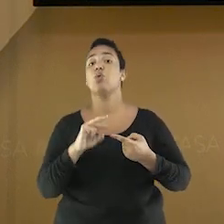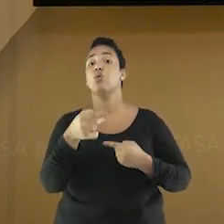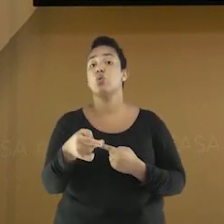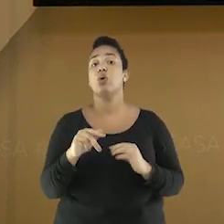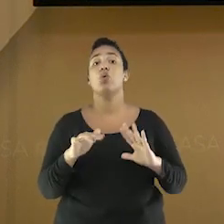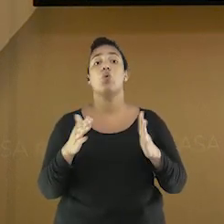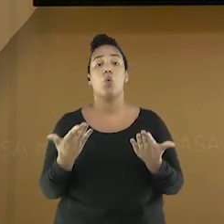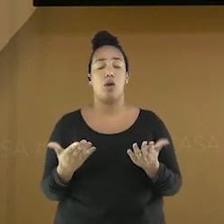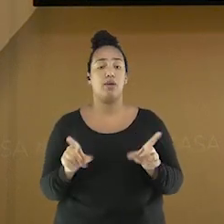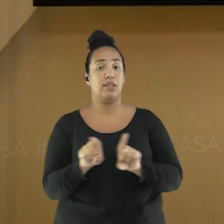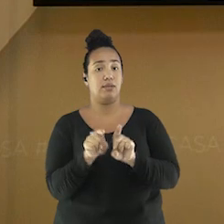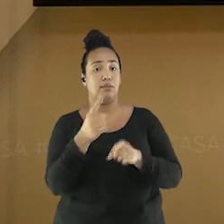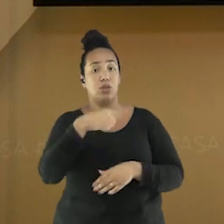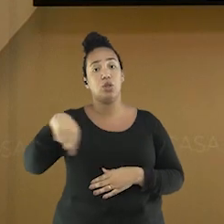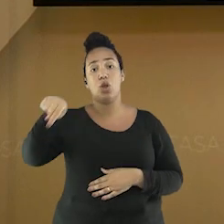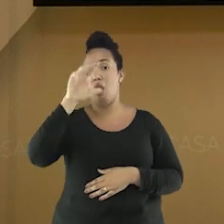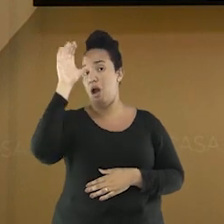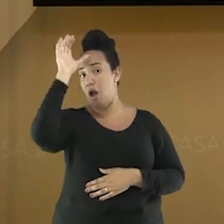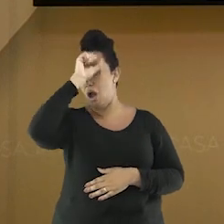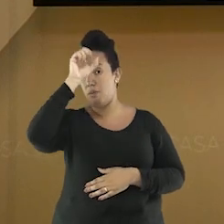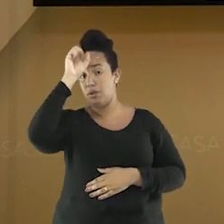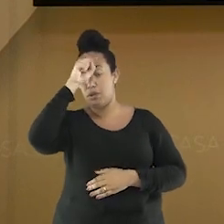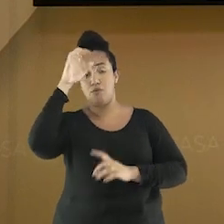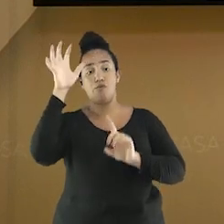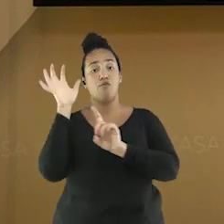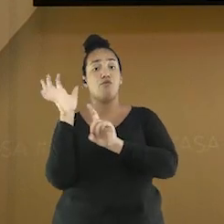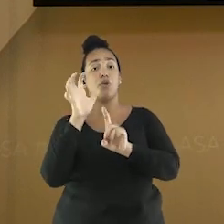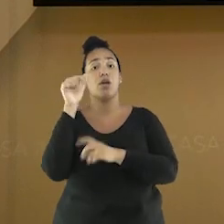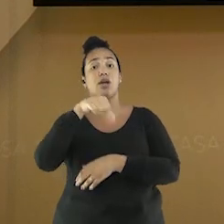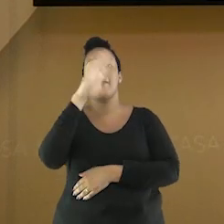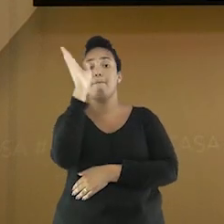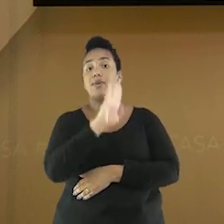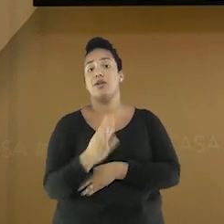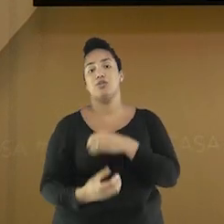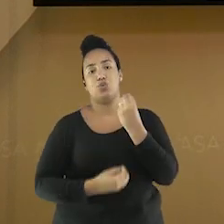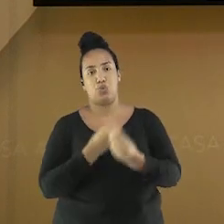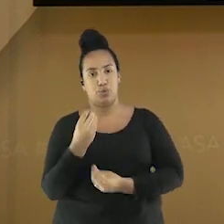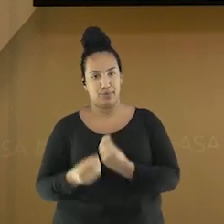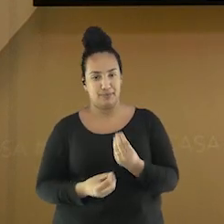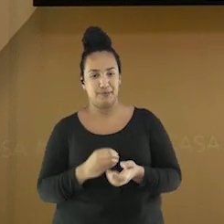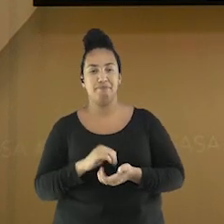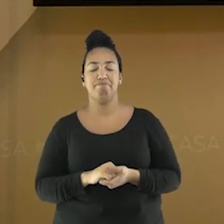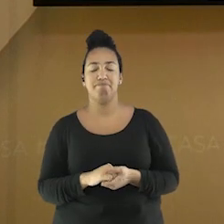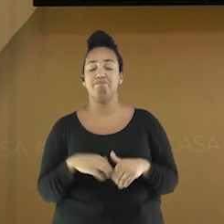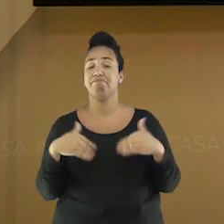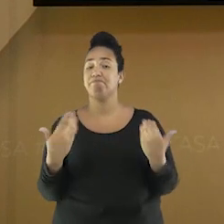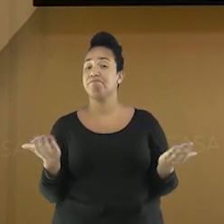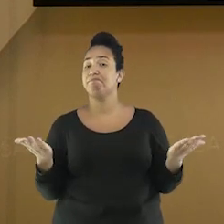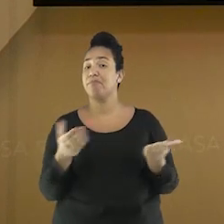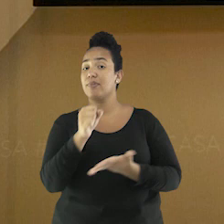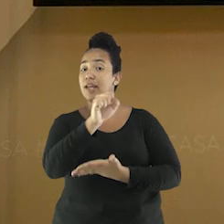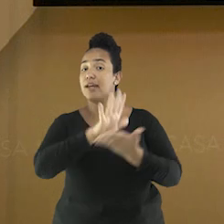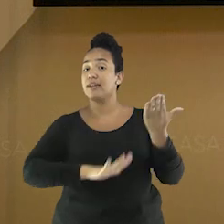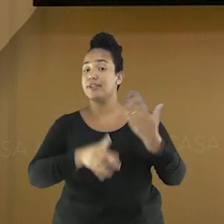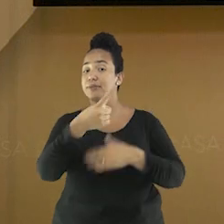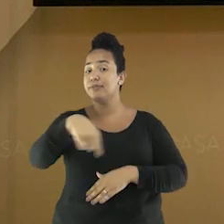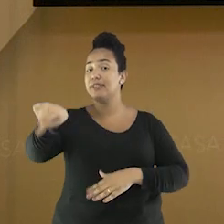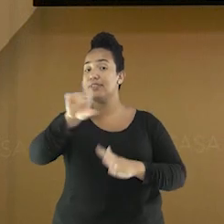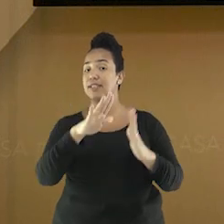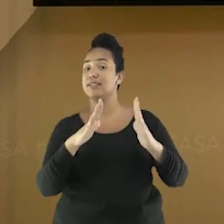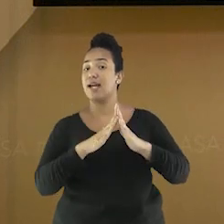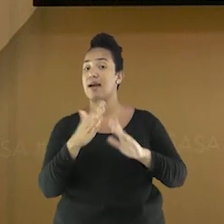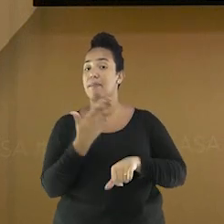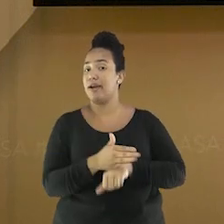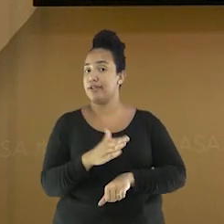e aprendemos sobre os efeitos da chuva ácida no Brasil. Certo? E aqui vai a atividade para casa de